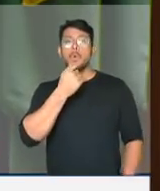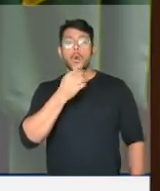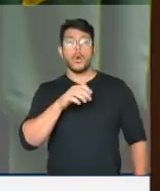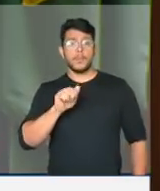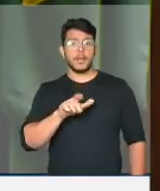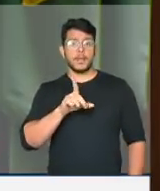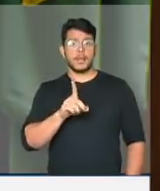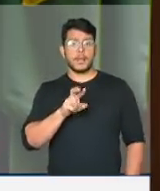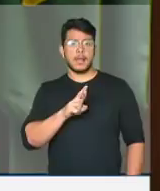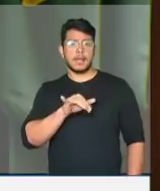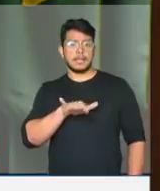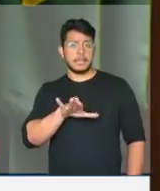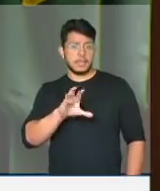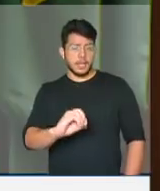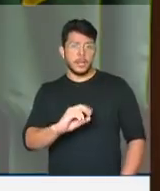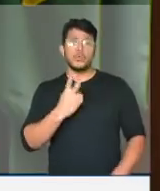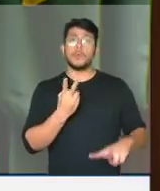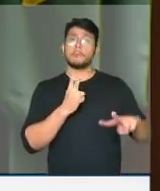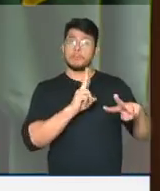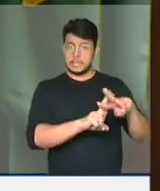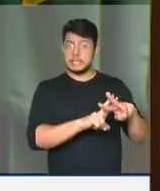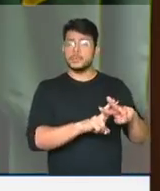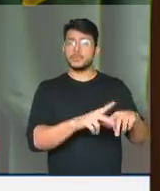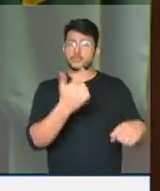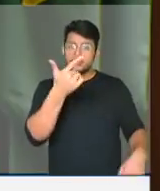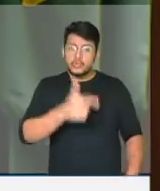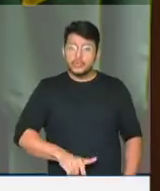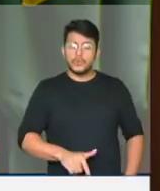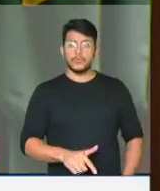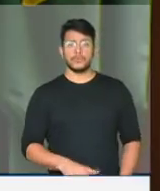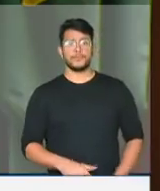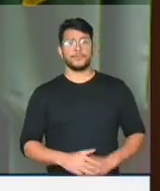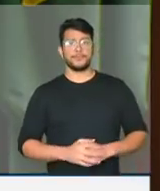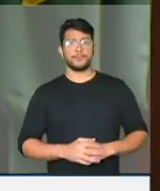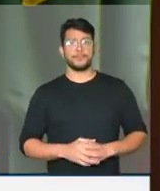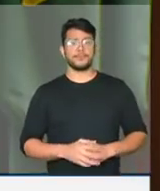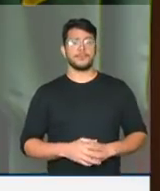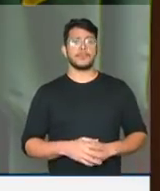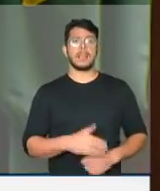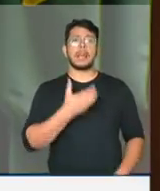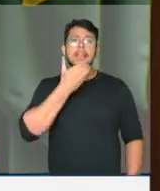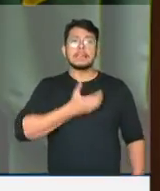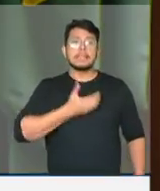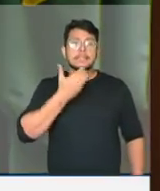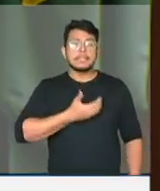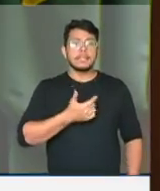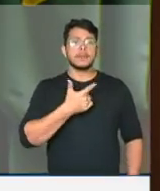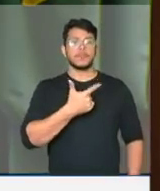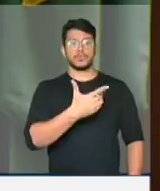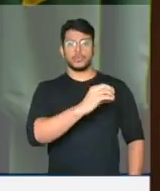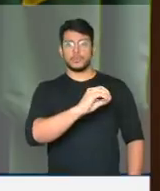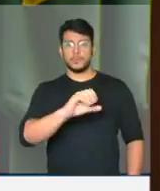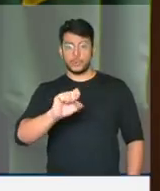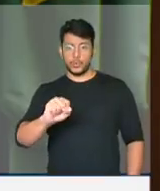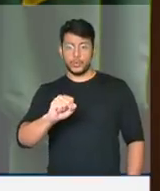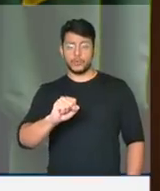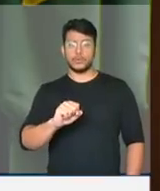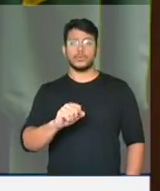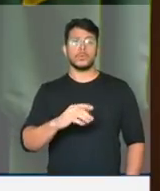Rogério Mesquita, inimigo de bicheiros. Em dezembro de 2008, Jair Bolsonaro critica o relatório final da CPI.